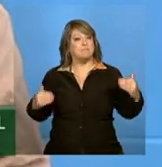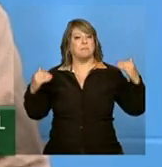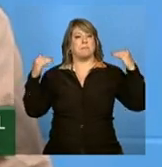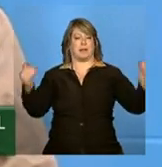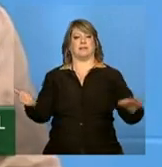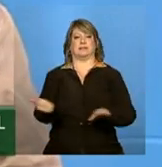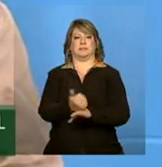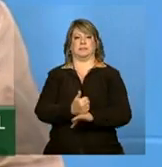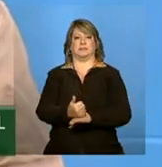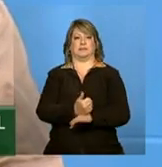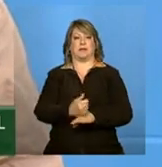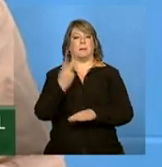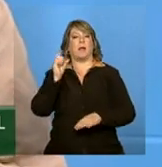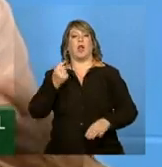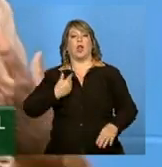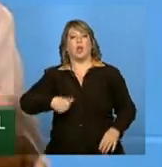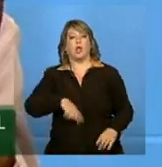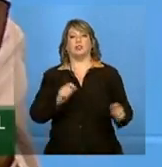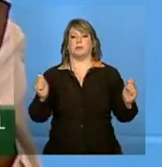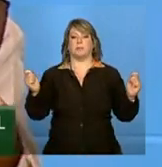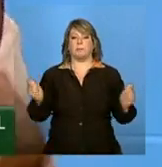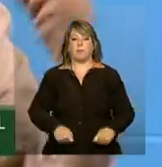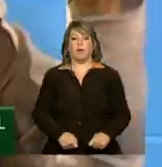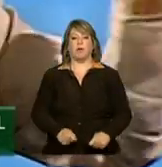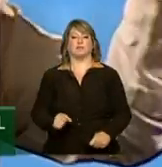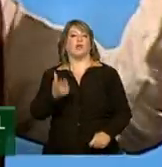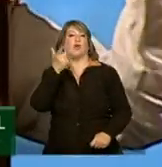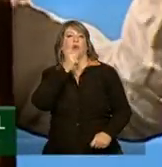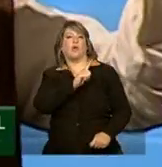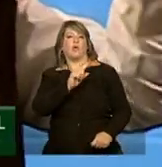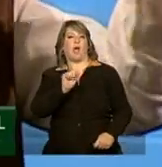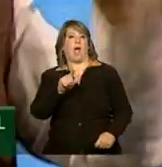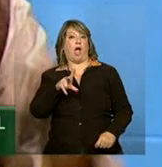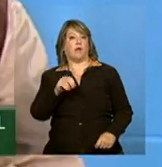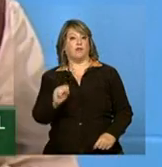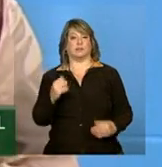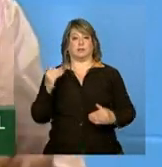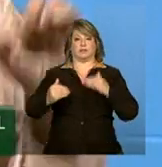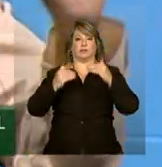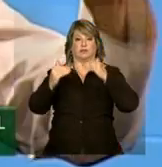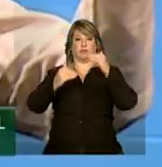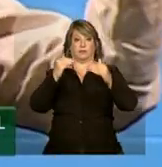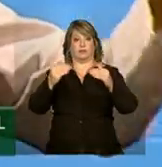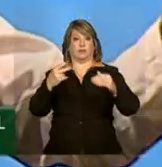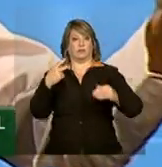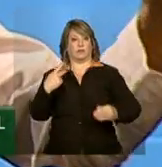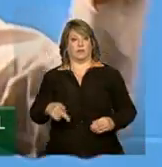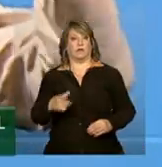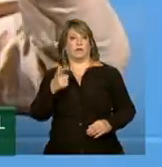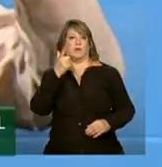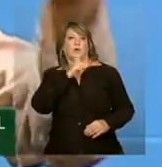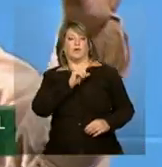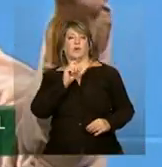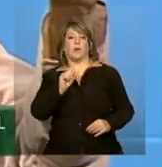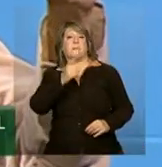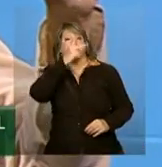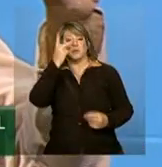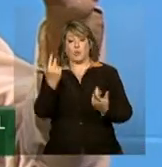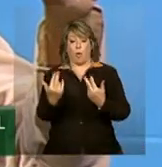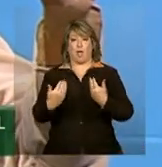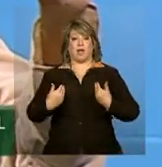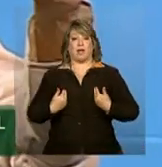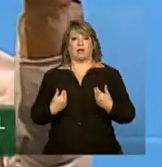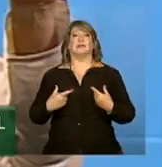aprimore para que nós possamos atingir os objetivos de desenvolvimento do milênio, os ODM. Pessoas como eu já